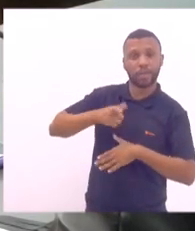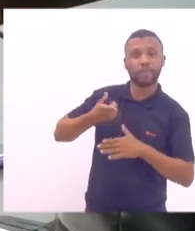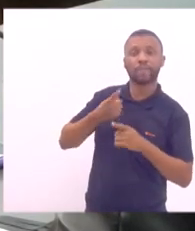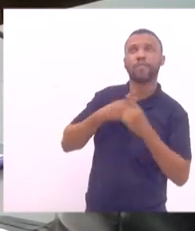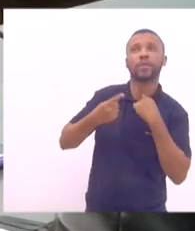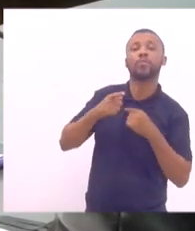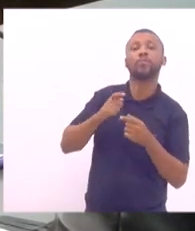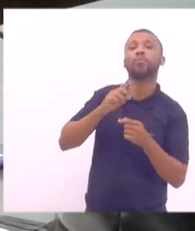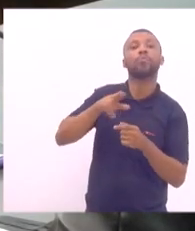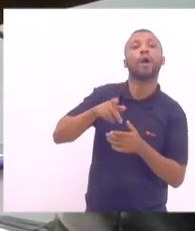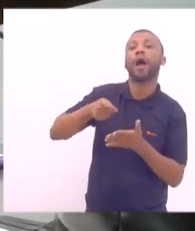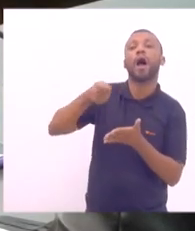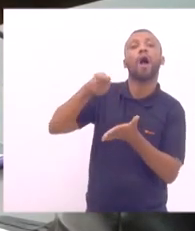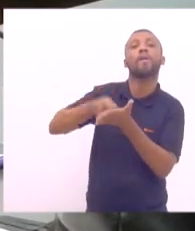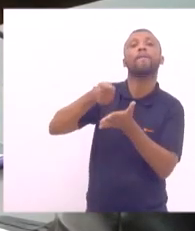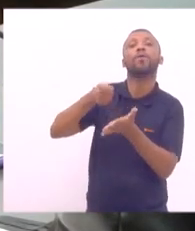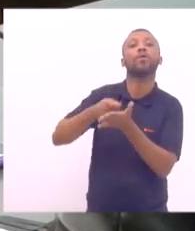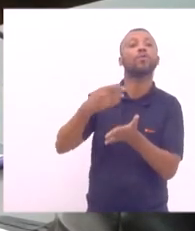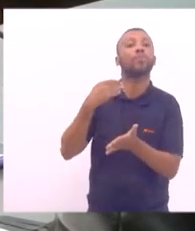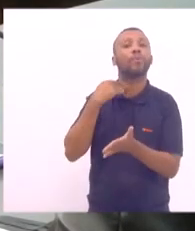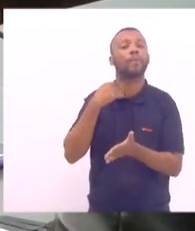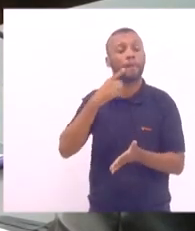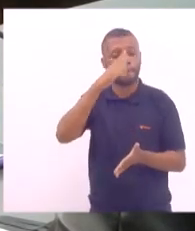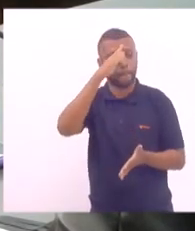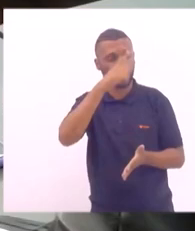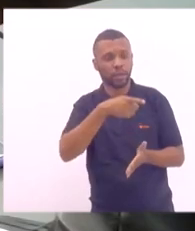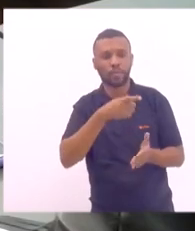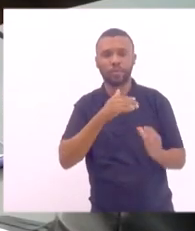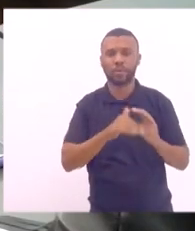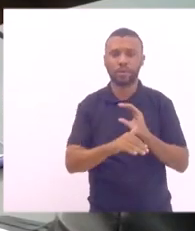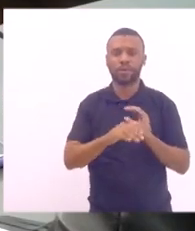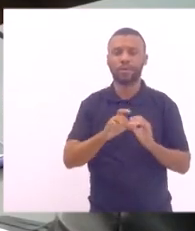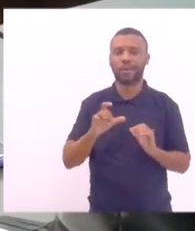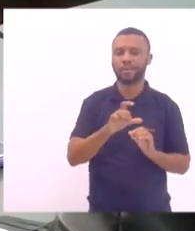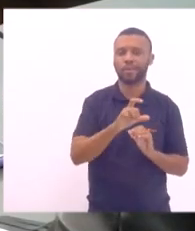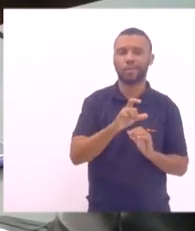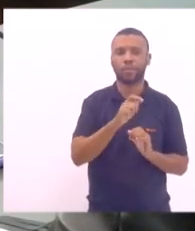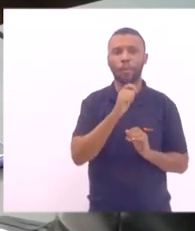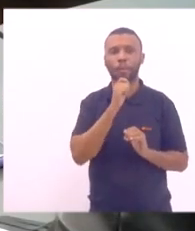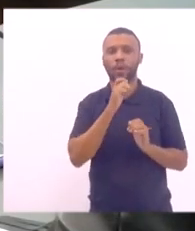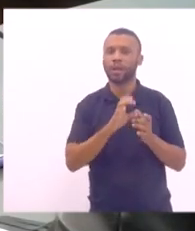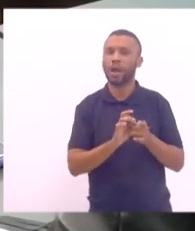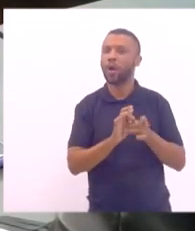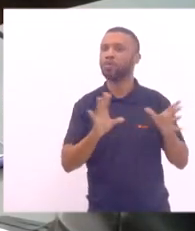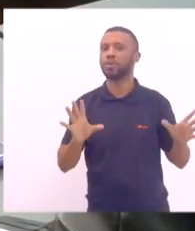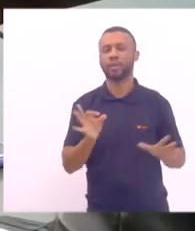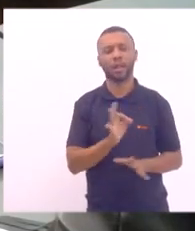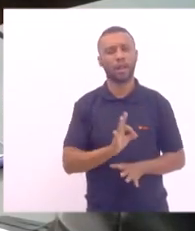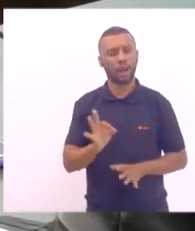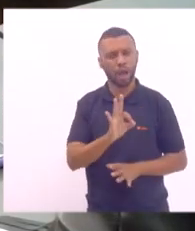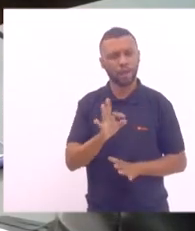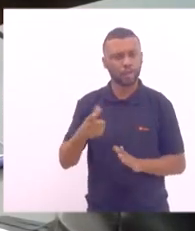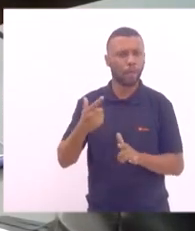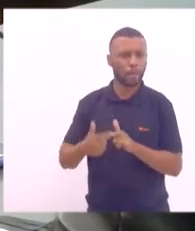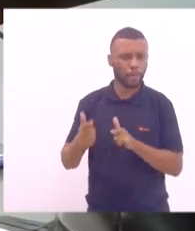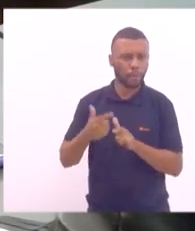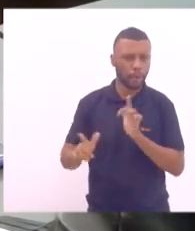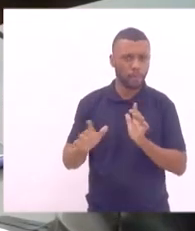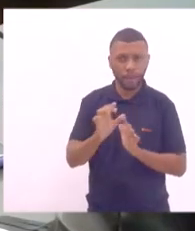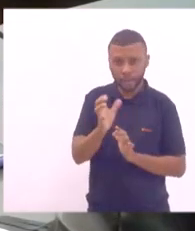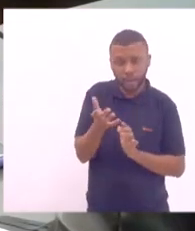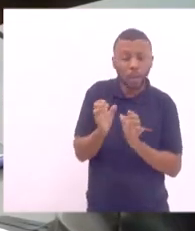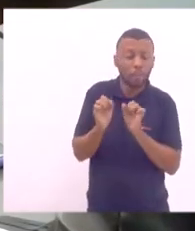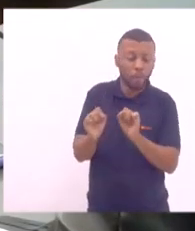é imposição dos banqueiros mandar para o cliente o cartão para aproximação sem ele autorizar. Essa aqui é a questão. Quem quiser